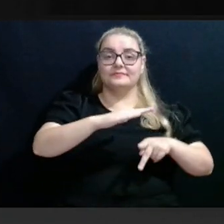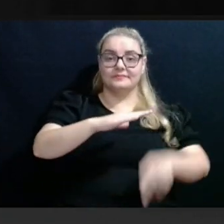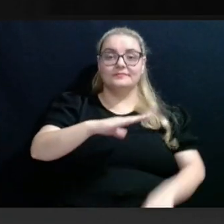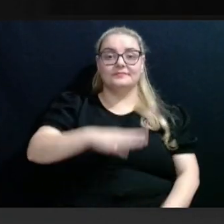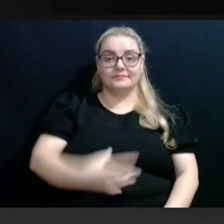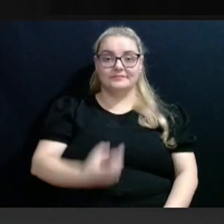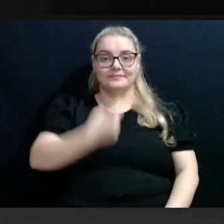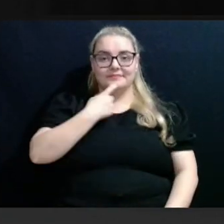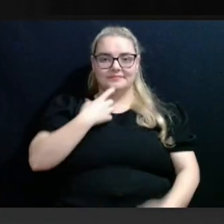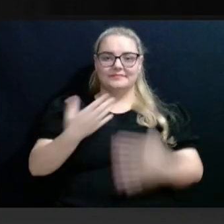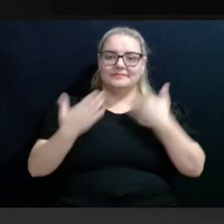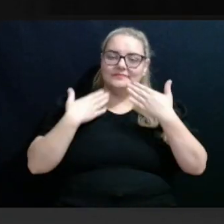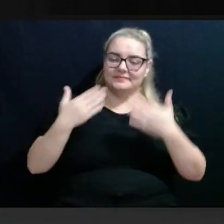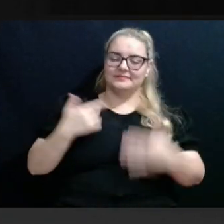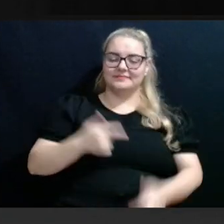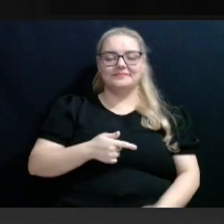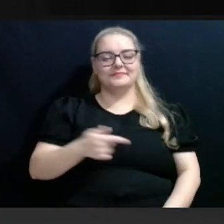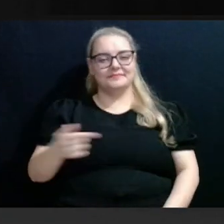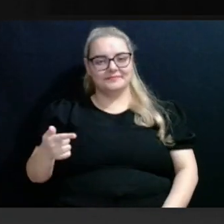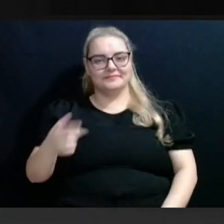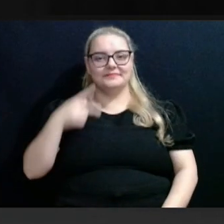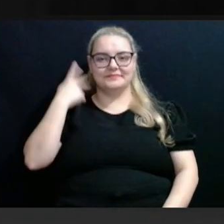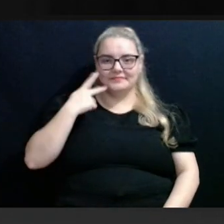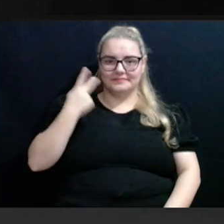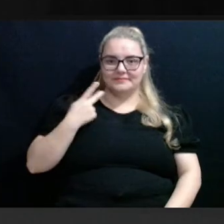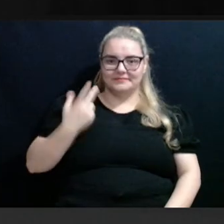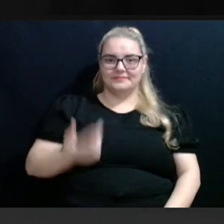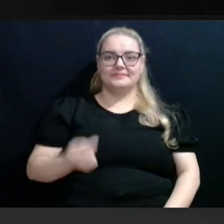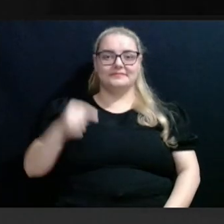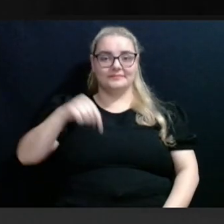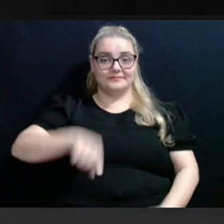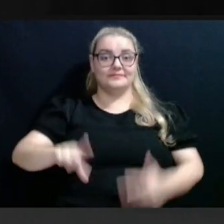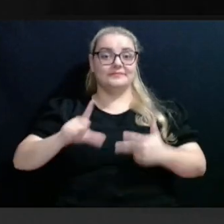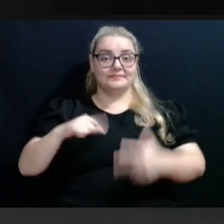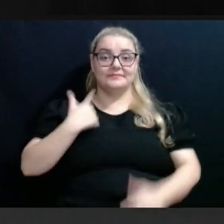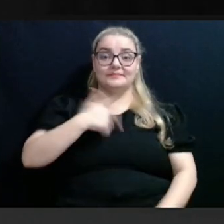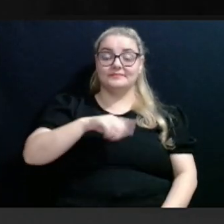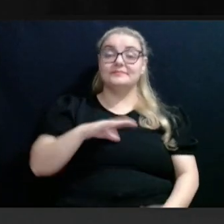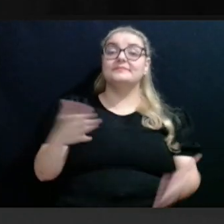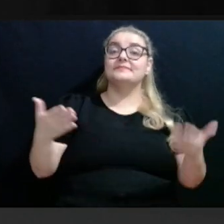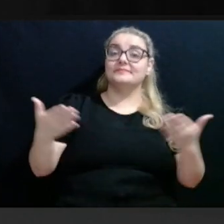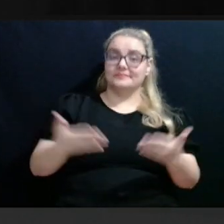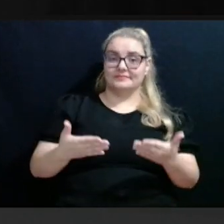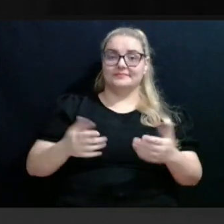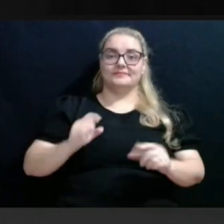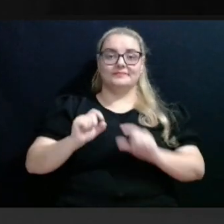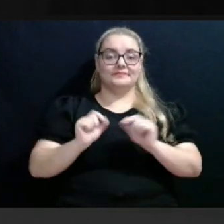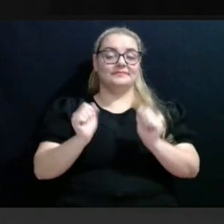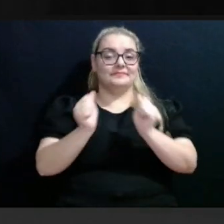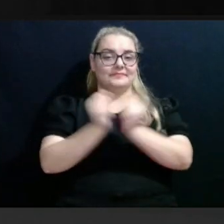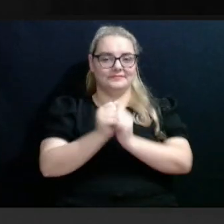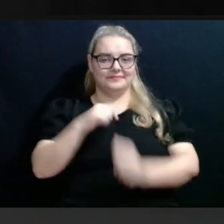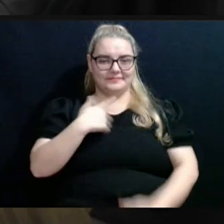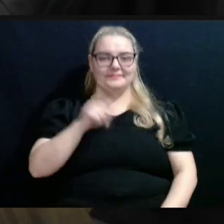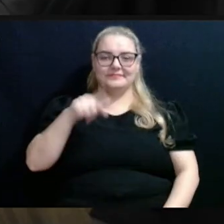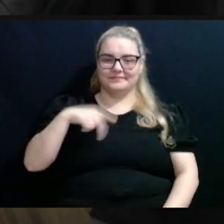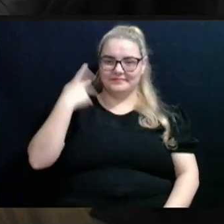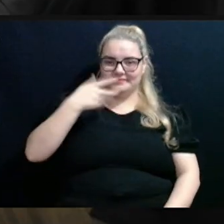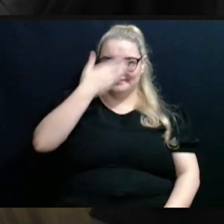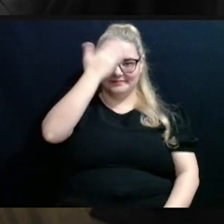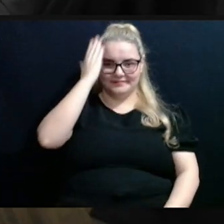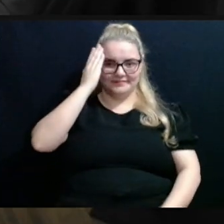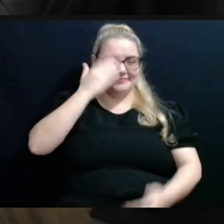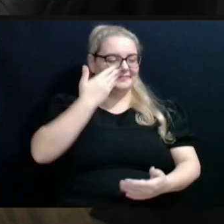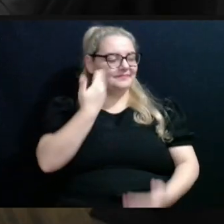com um vereador ou vereadora aqui do Legislativo da nossa cidade. E hoje, quem está com a gente é o vereador Luiz